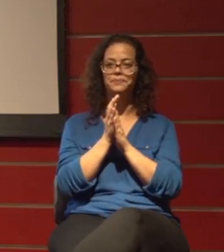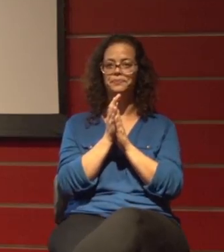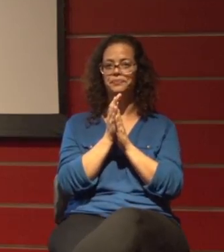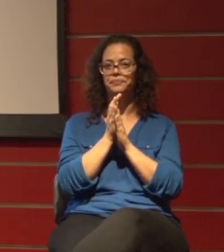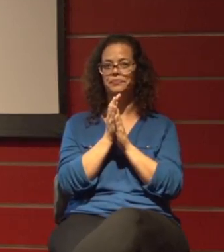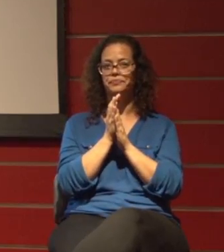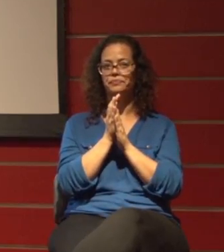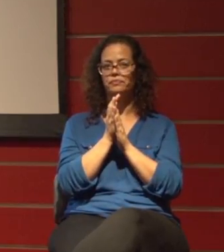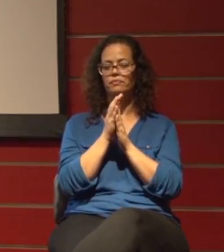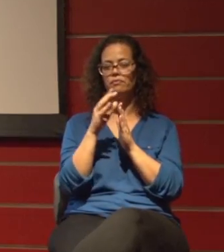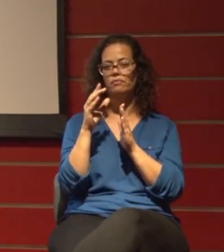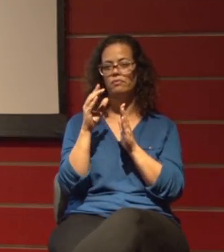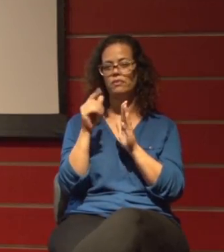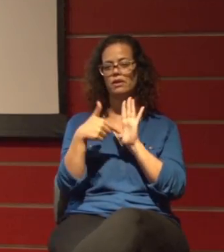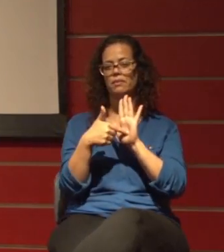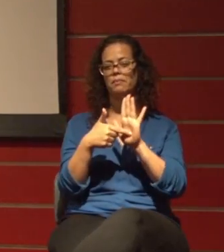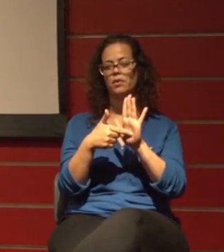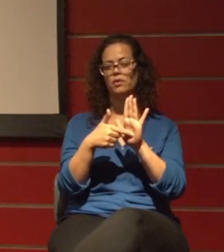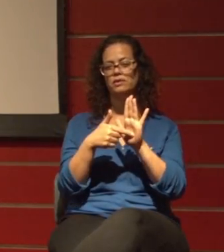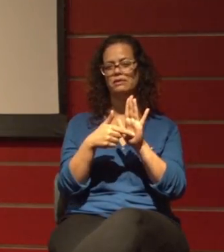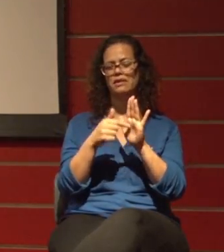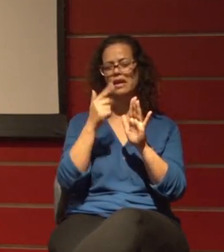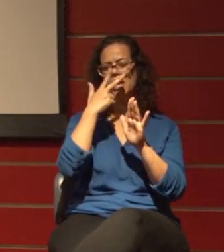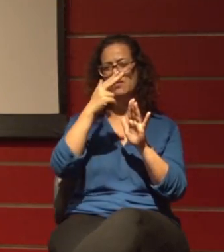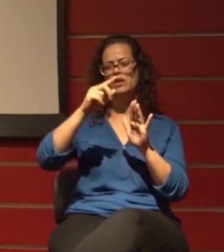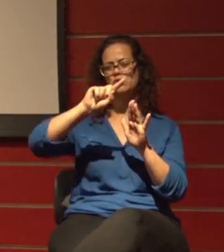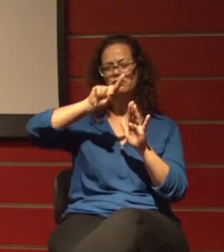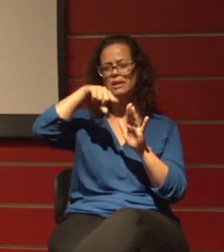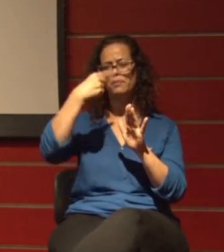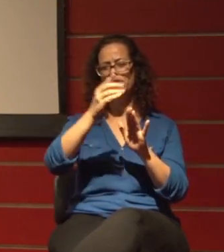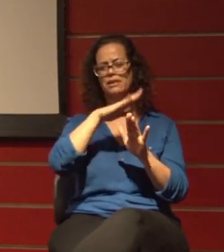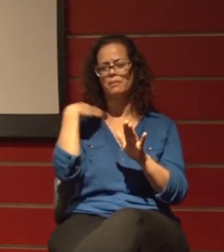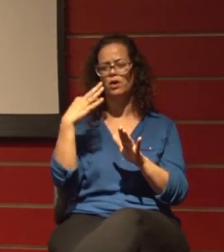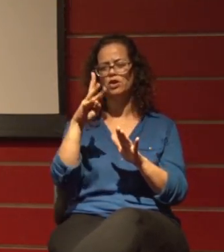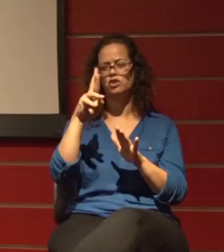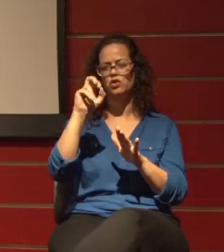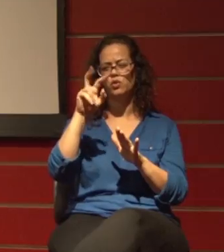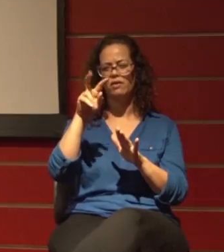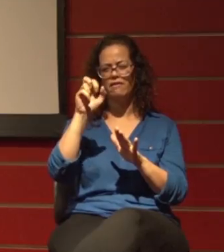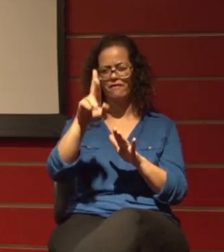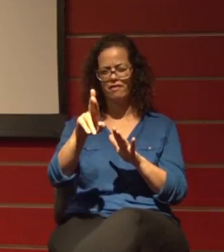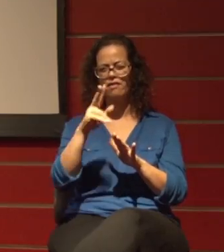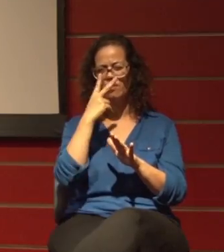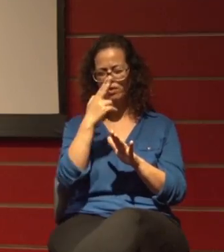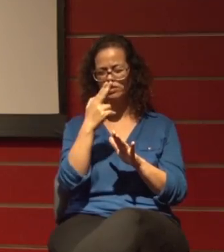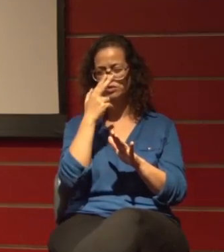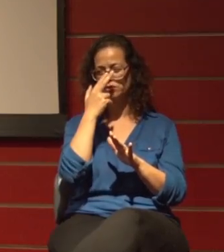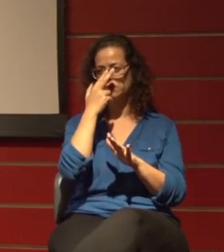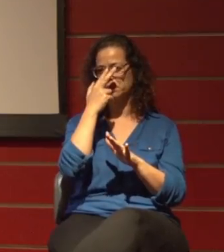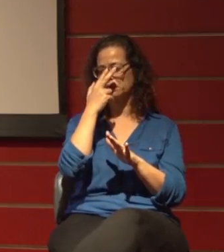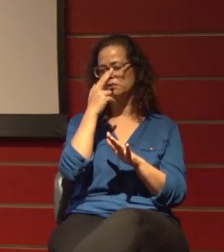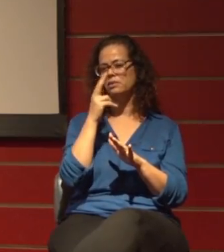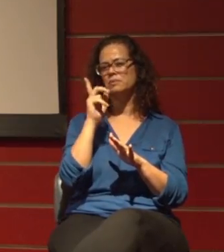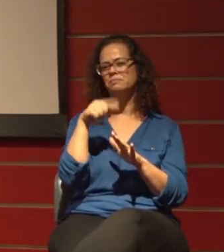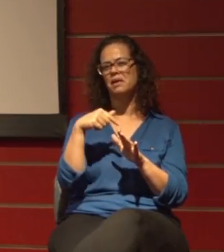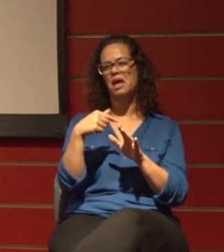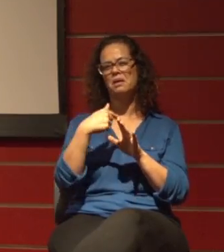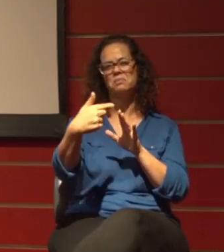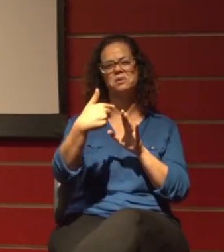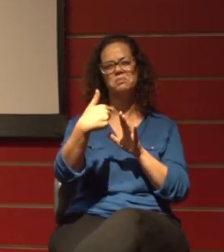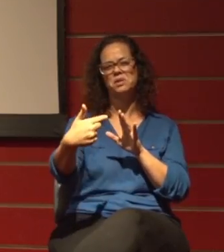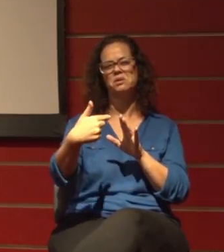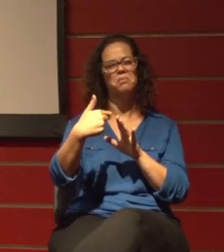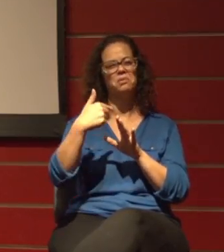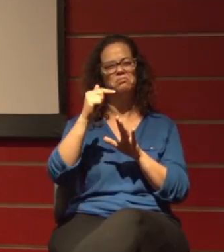particularmente a história eu acho que foi depois da morte do travor ou seja foi questão assim semanas